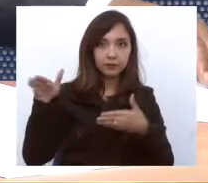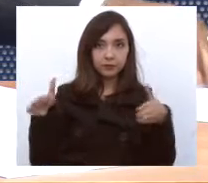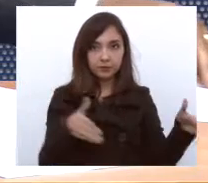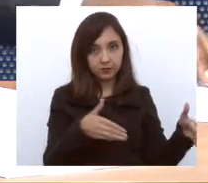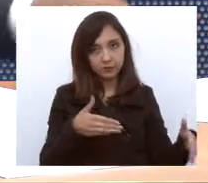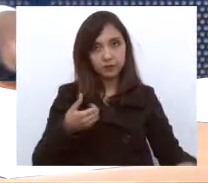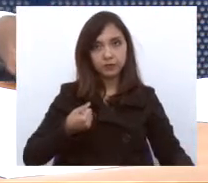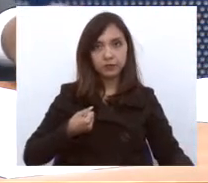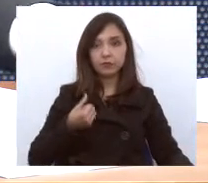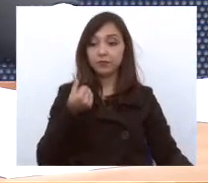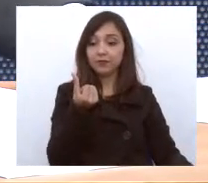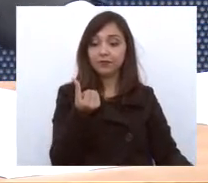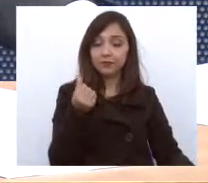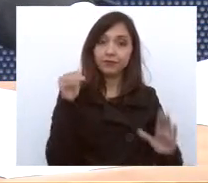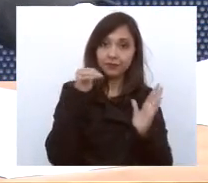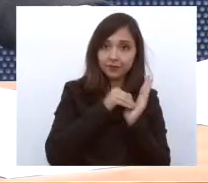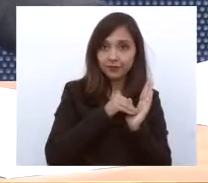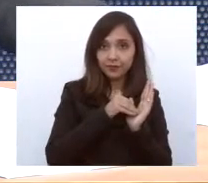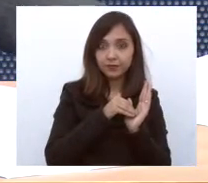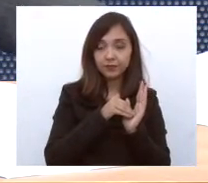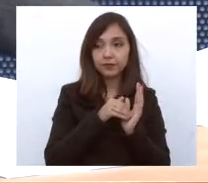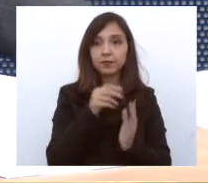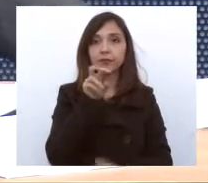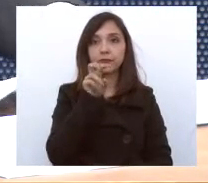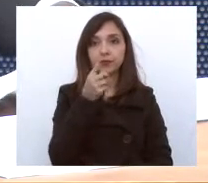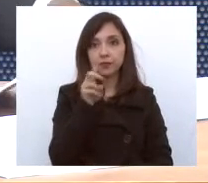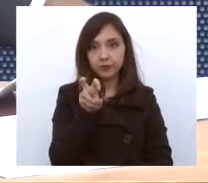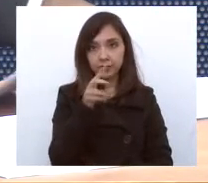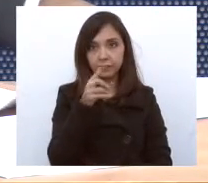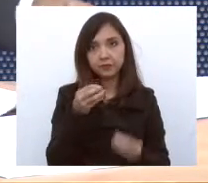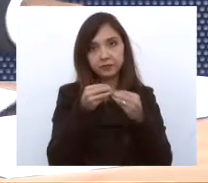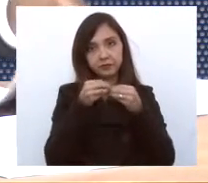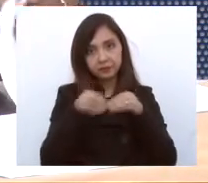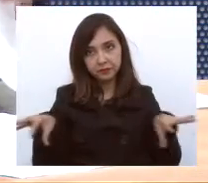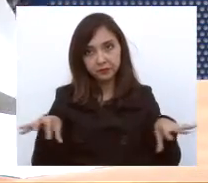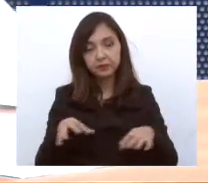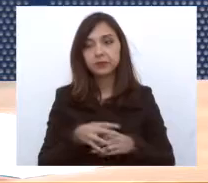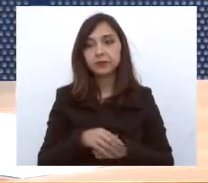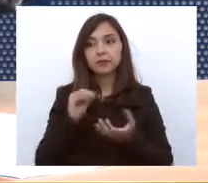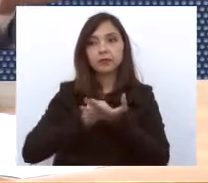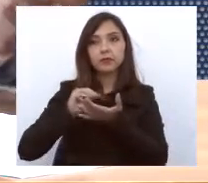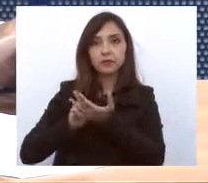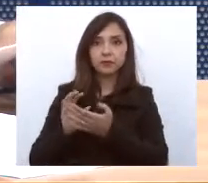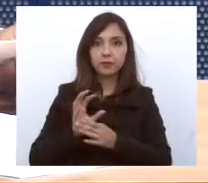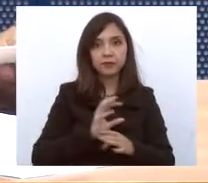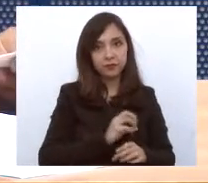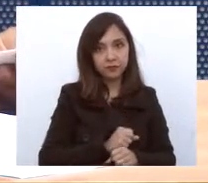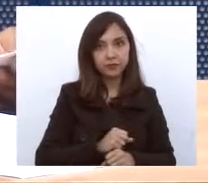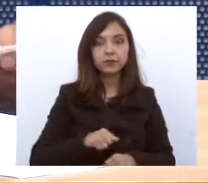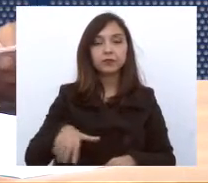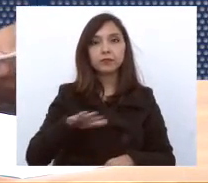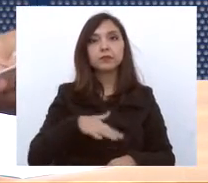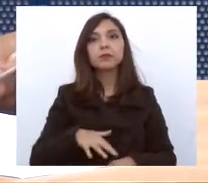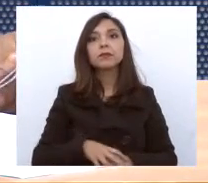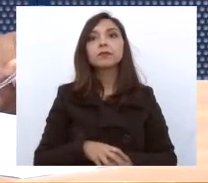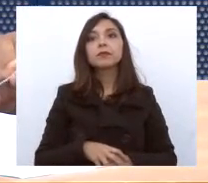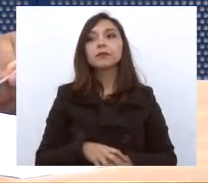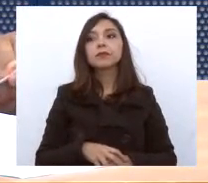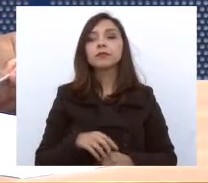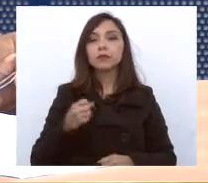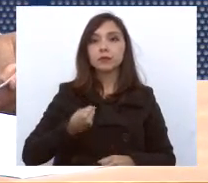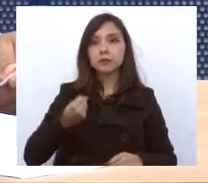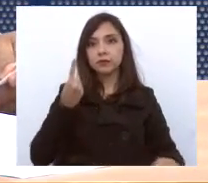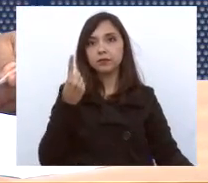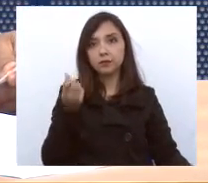item 6º ao item 15, prejudicado por falta de pareceres. Item 16,